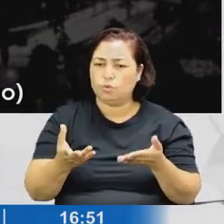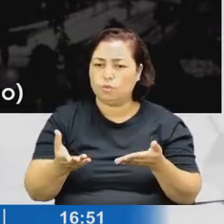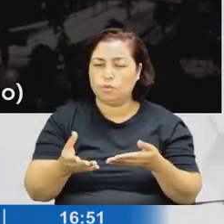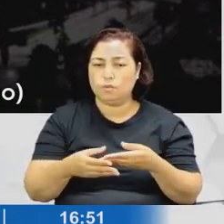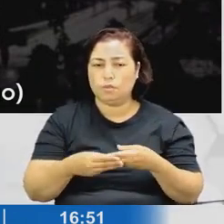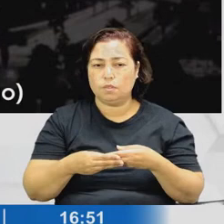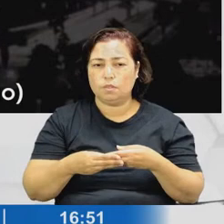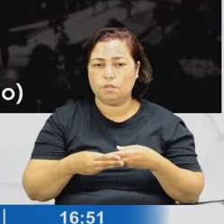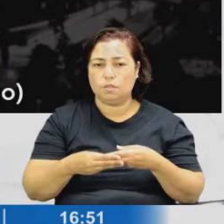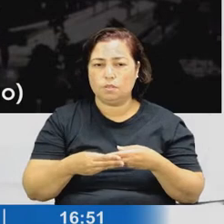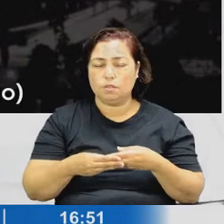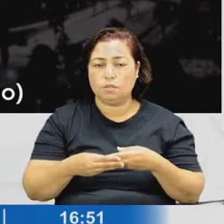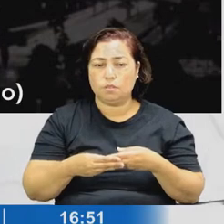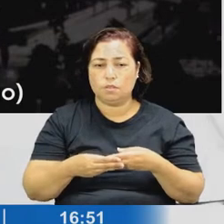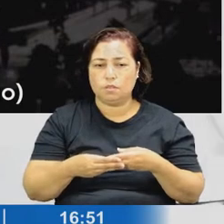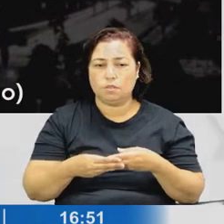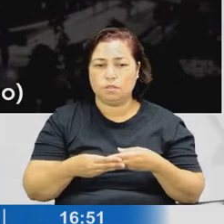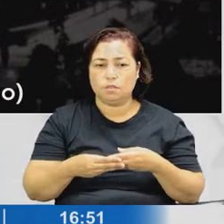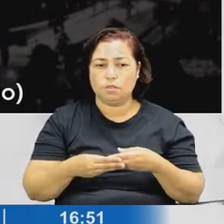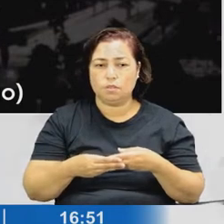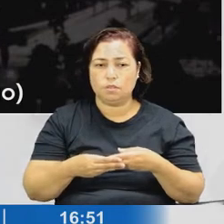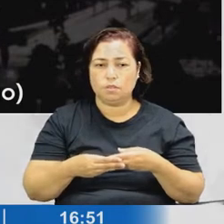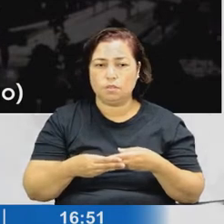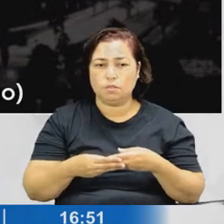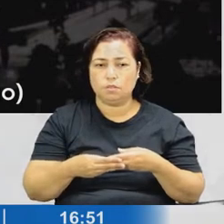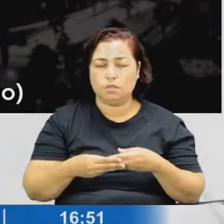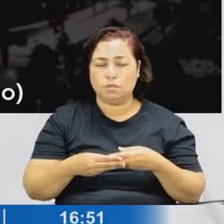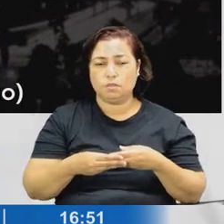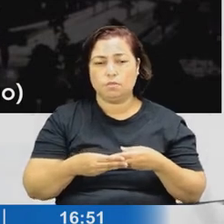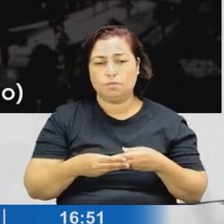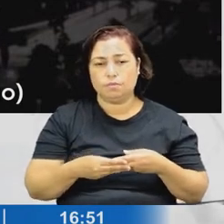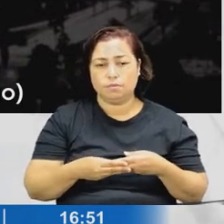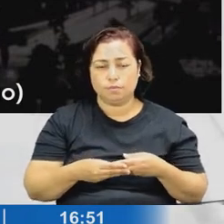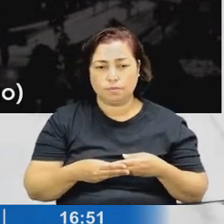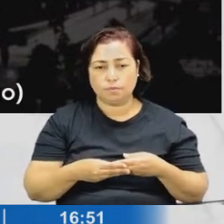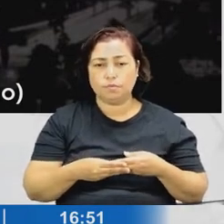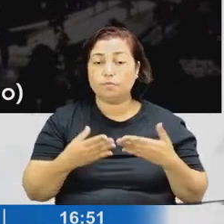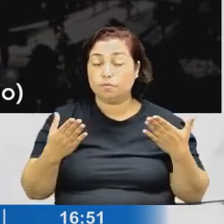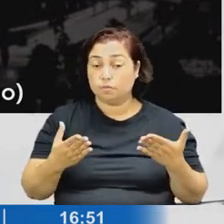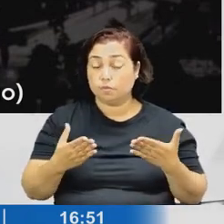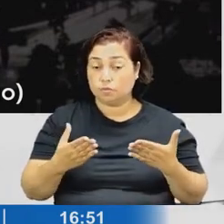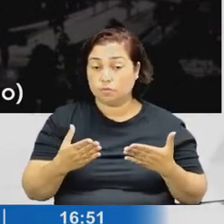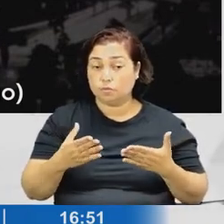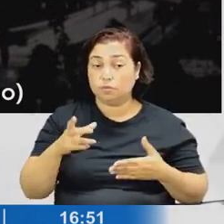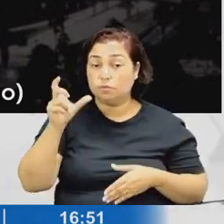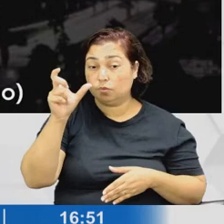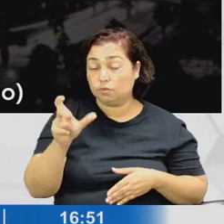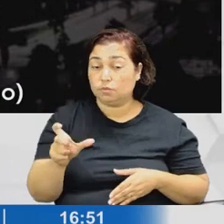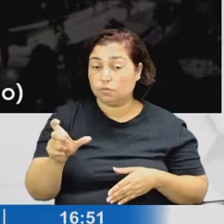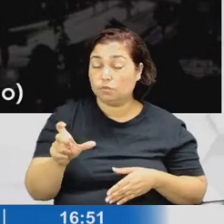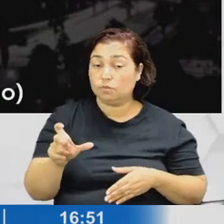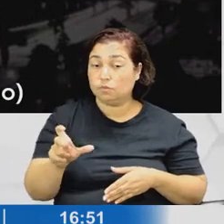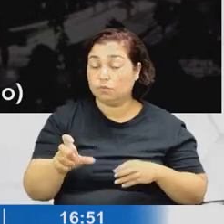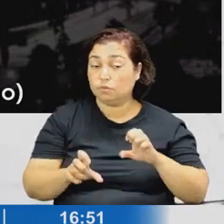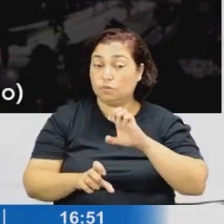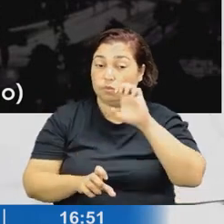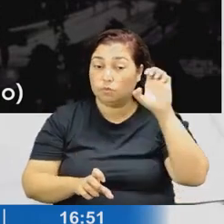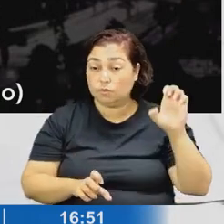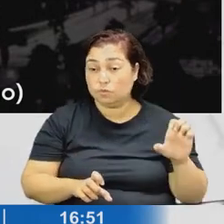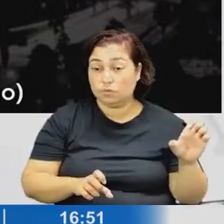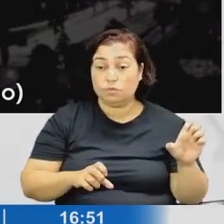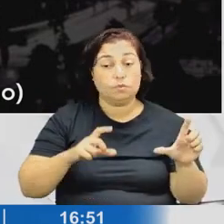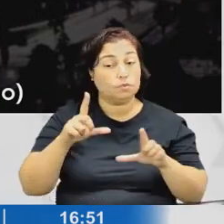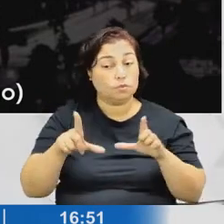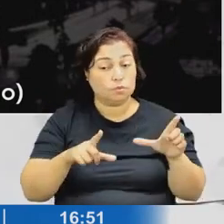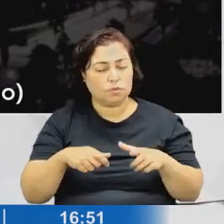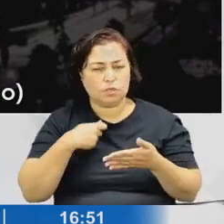sei se serve tem que analisar já é não pai pai e mãe das massas É aquele é o perfil esquerdista perfil do Lula Então trabalha